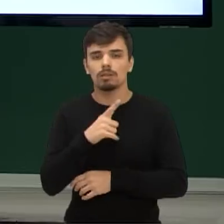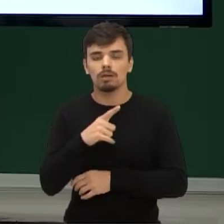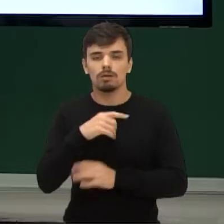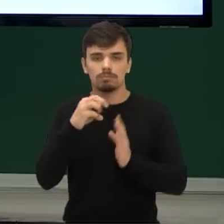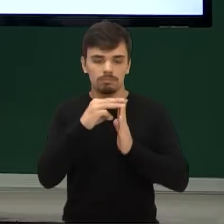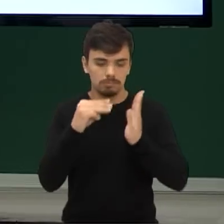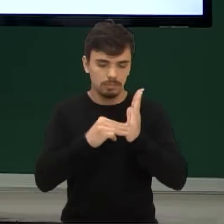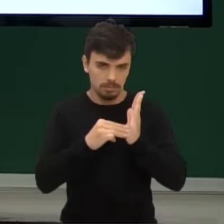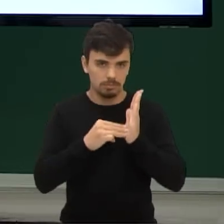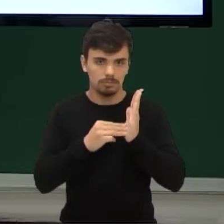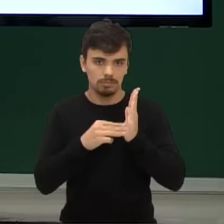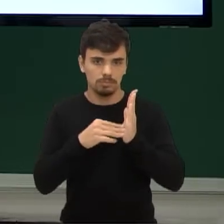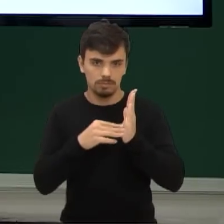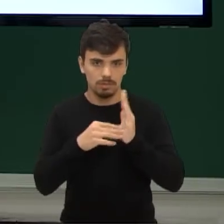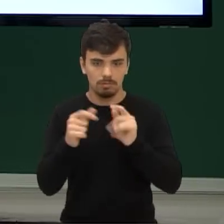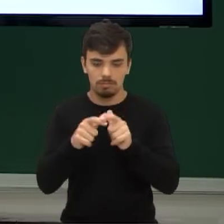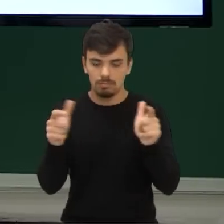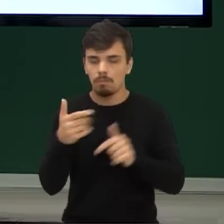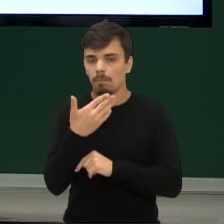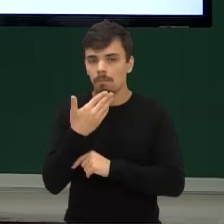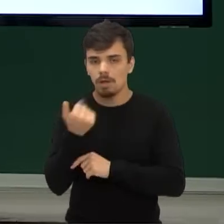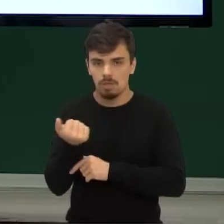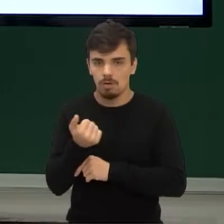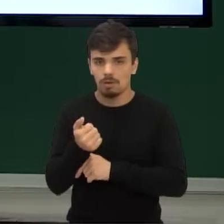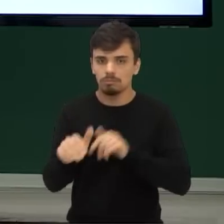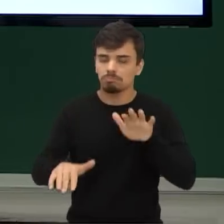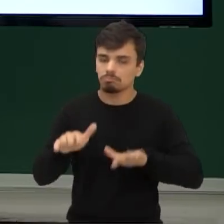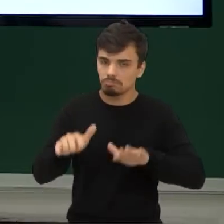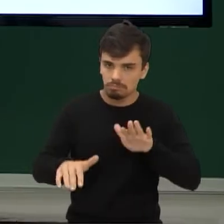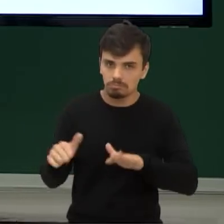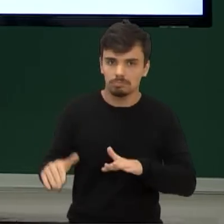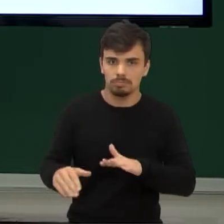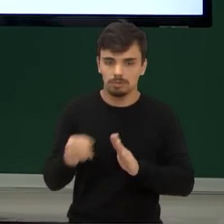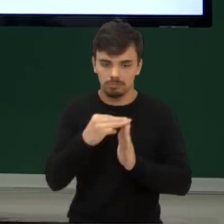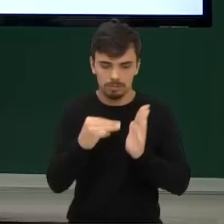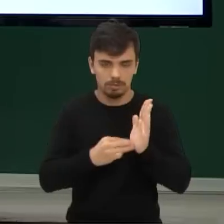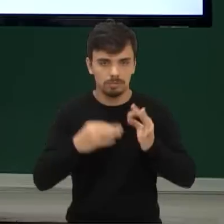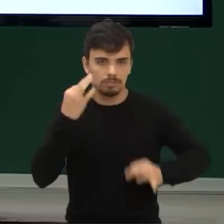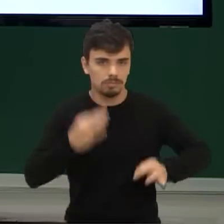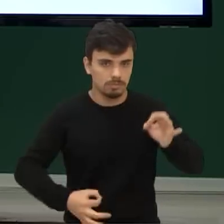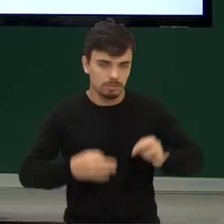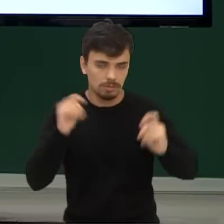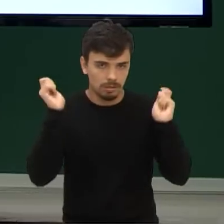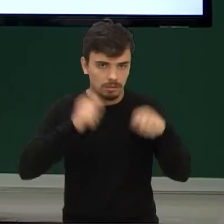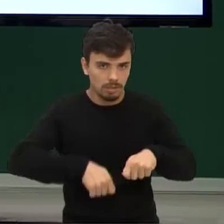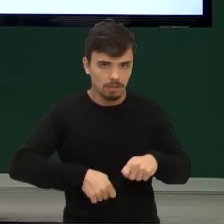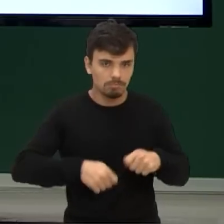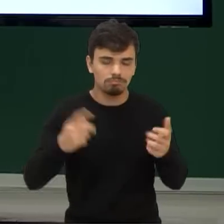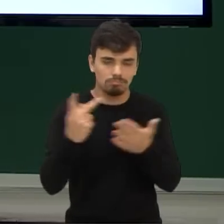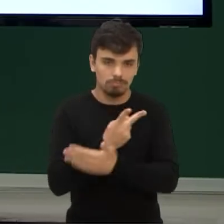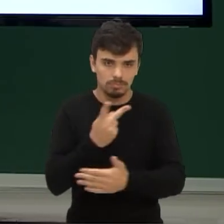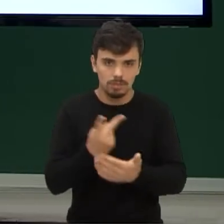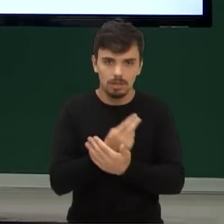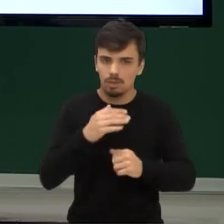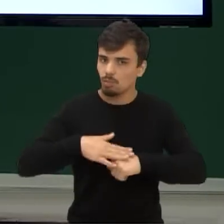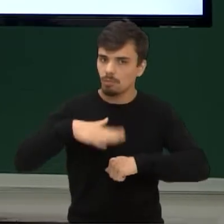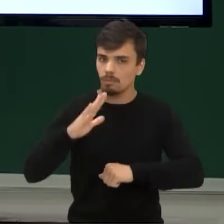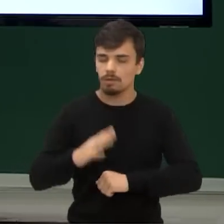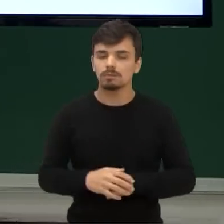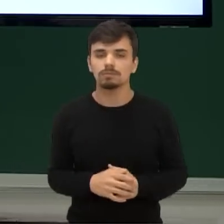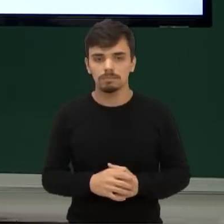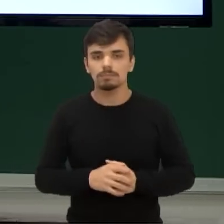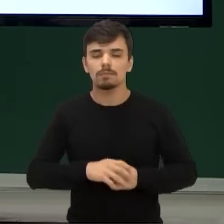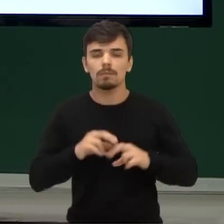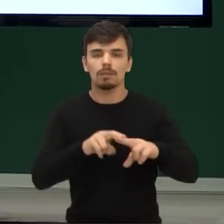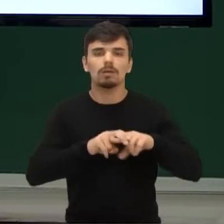uma eficiência muito maior, os métodos comportamentais apresentam altos índices de falha, certo? Então, aqui